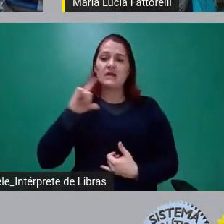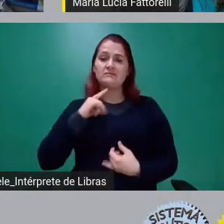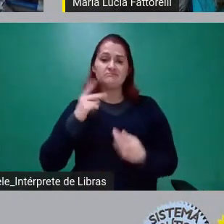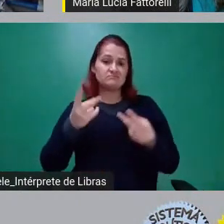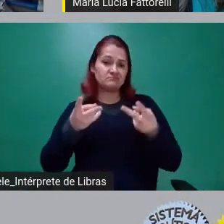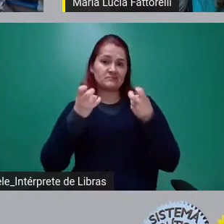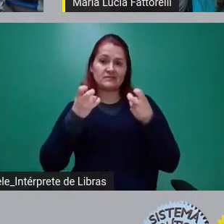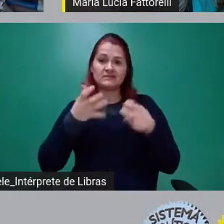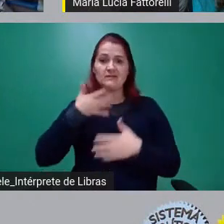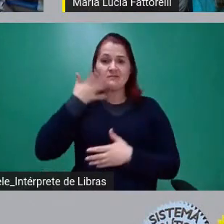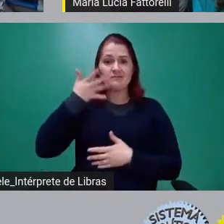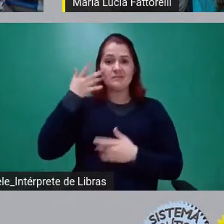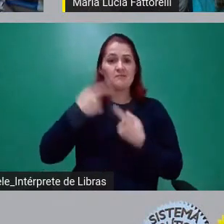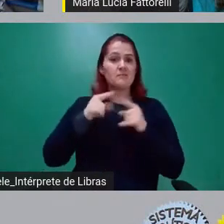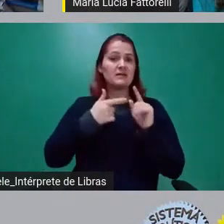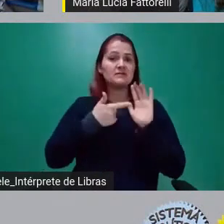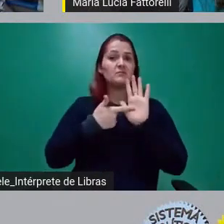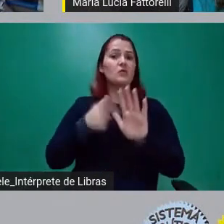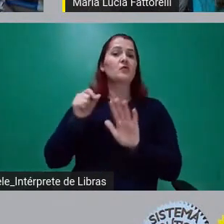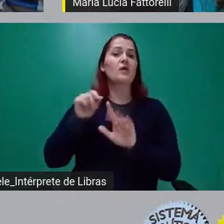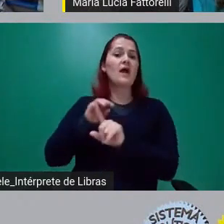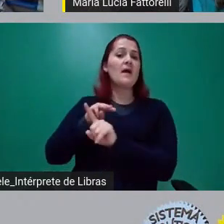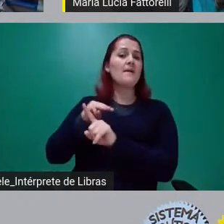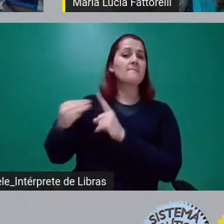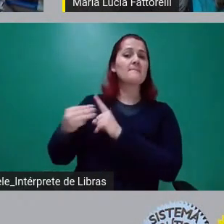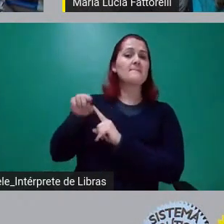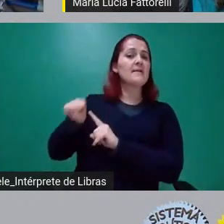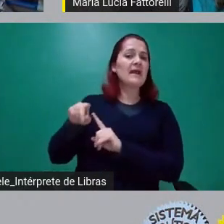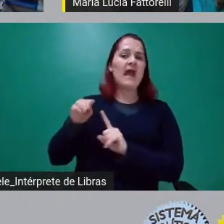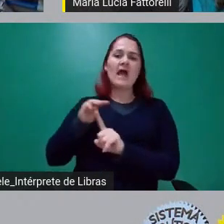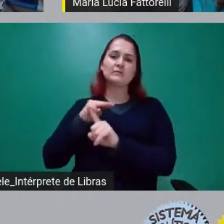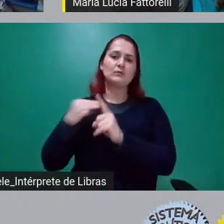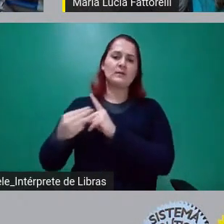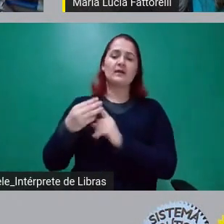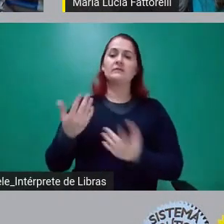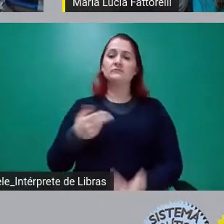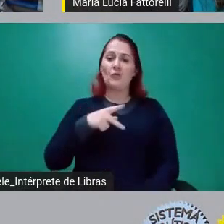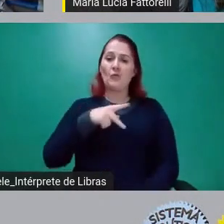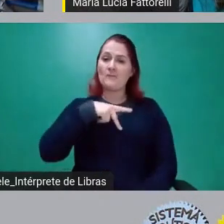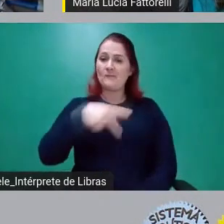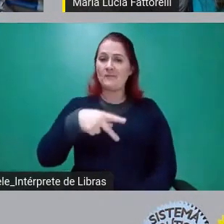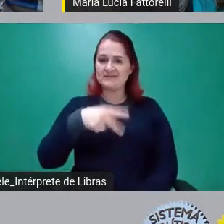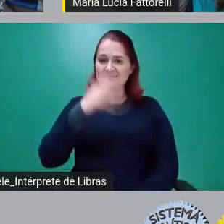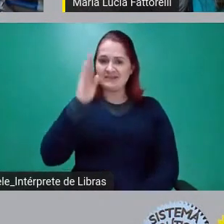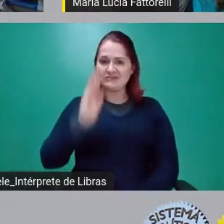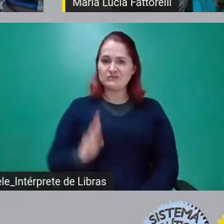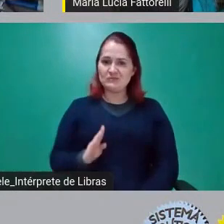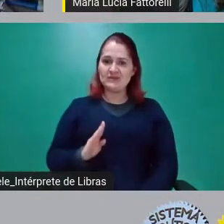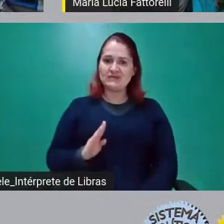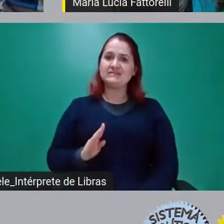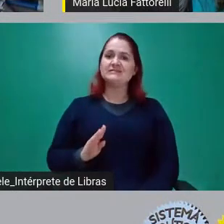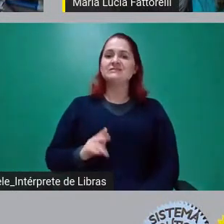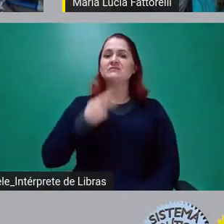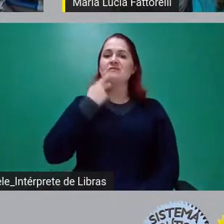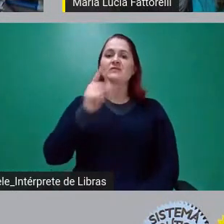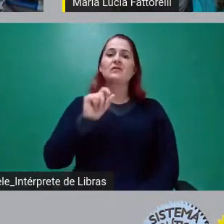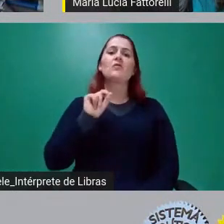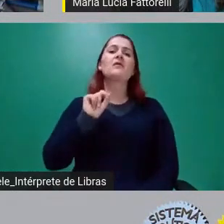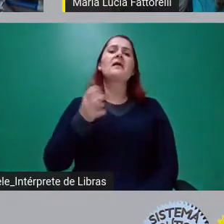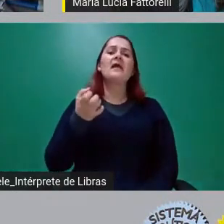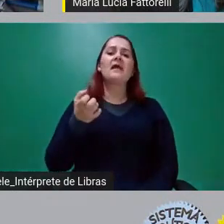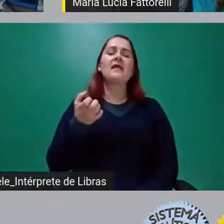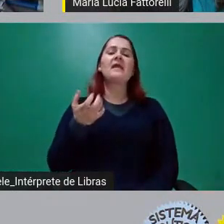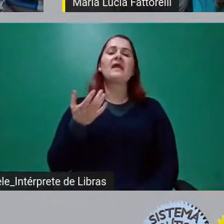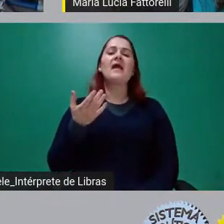e tudo aponta para o mercado. O presidente da República teve o disparate de dizer que quem quisesse auxílio emergencial,